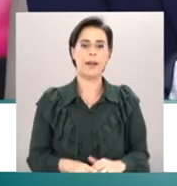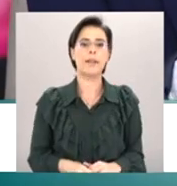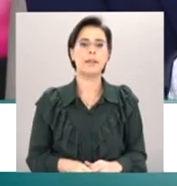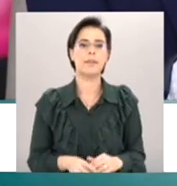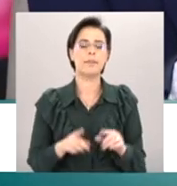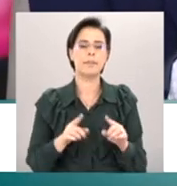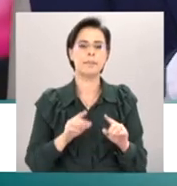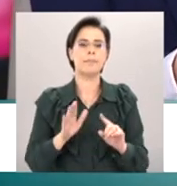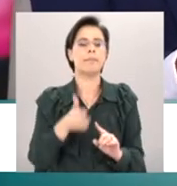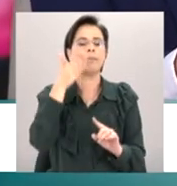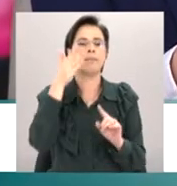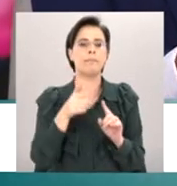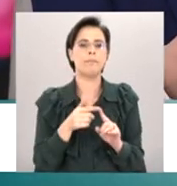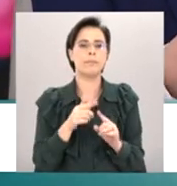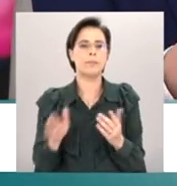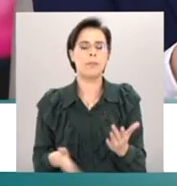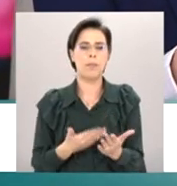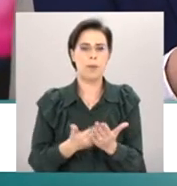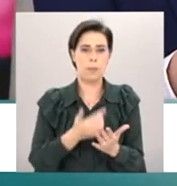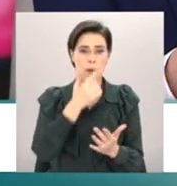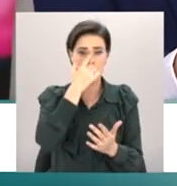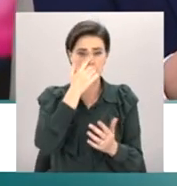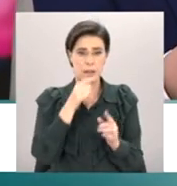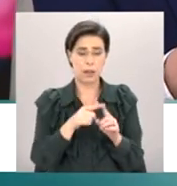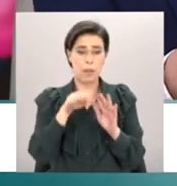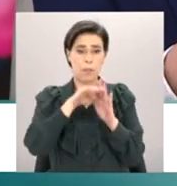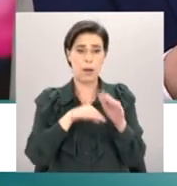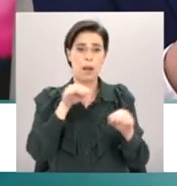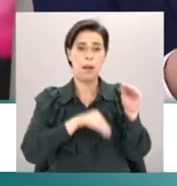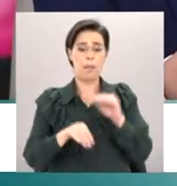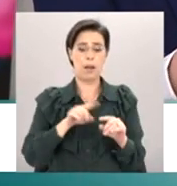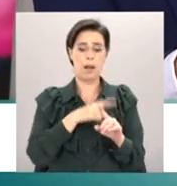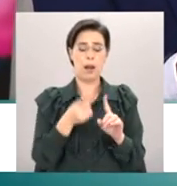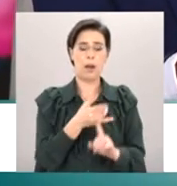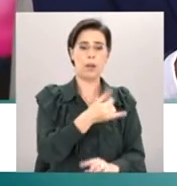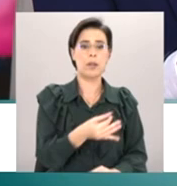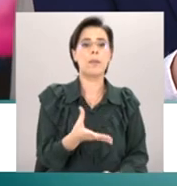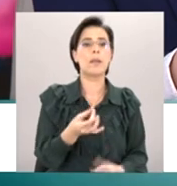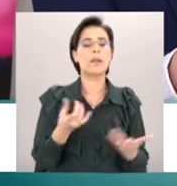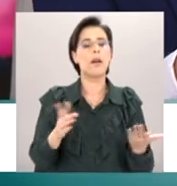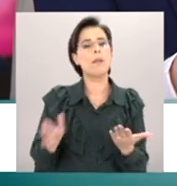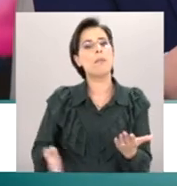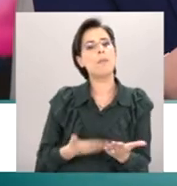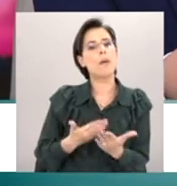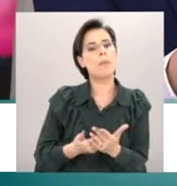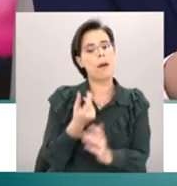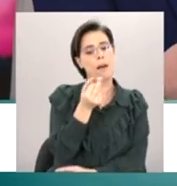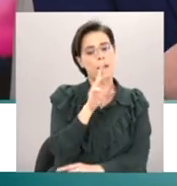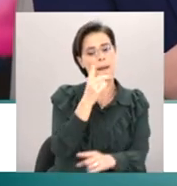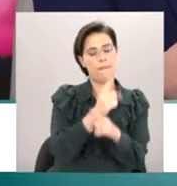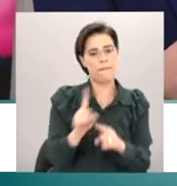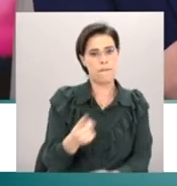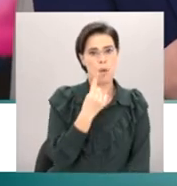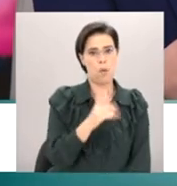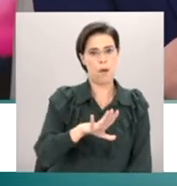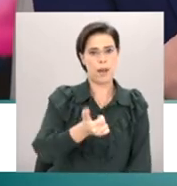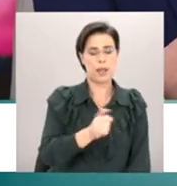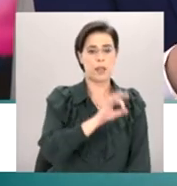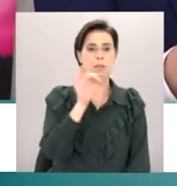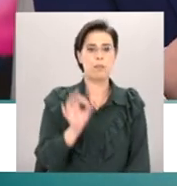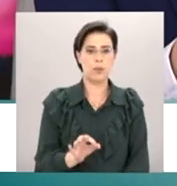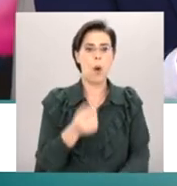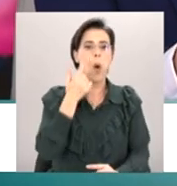quieto e primeira proposta que foi conhecido no programa eleitoral 2019 é uma proposta de na Taxa única de quinze por cento